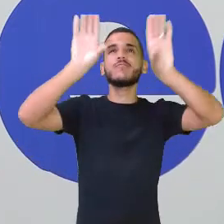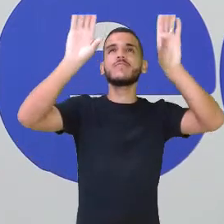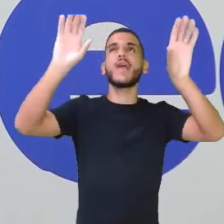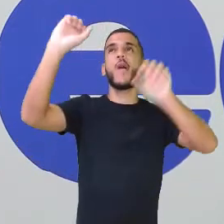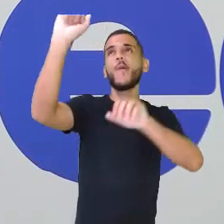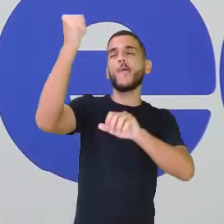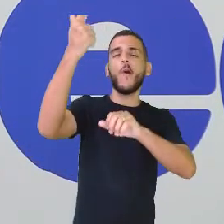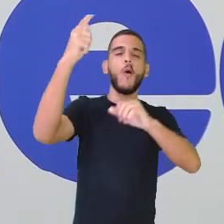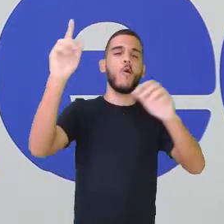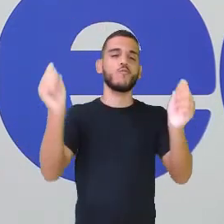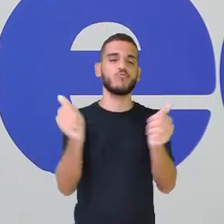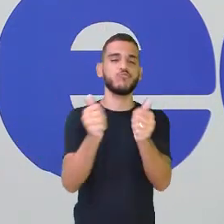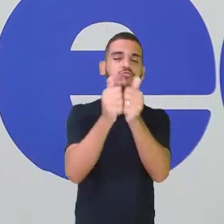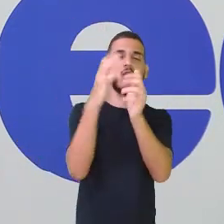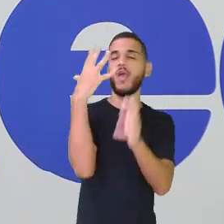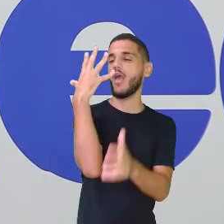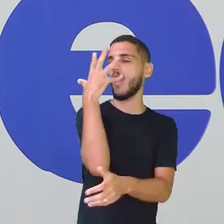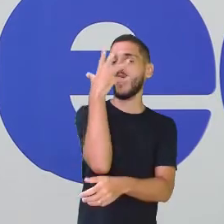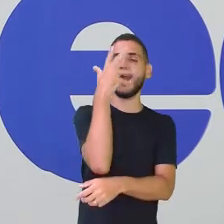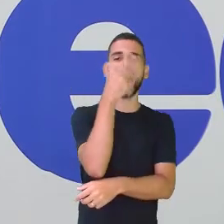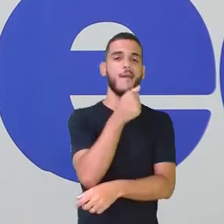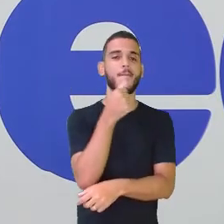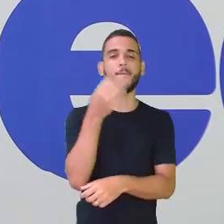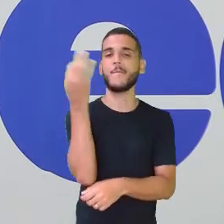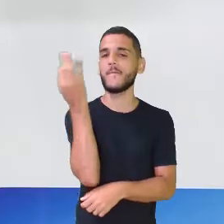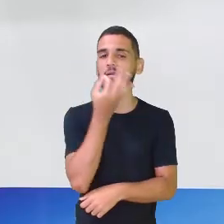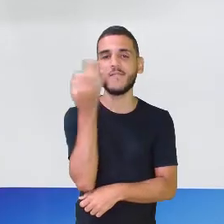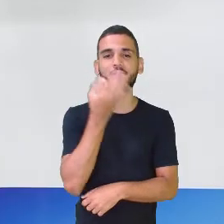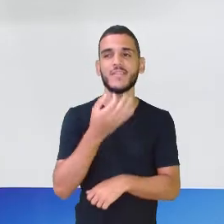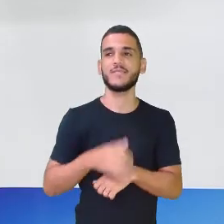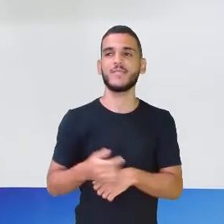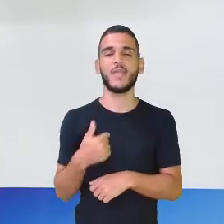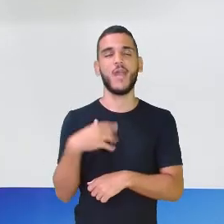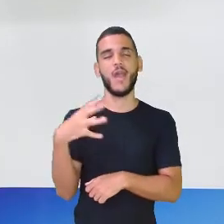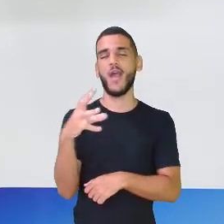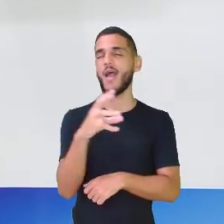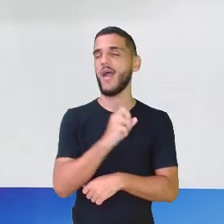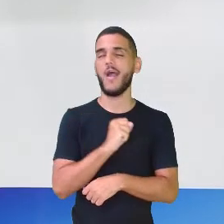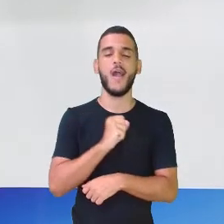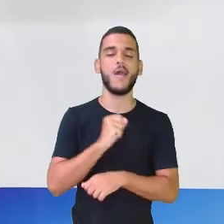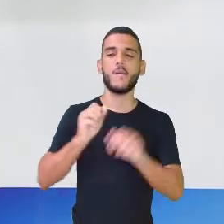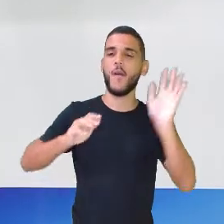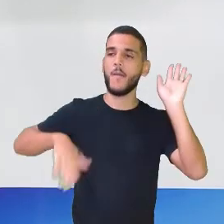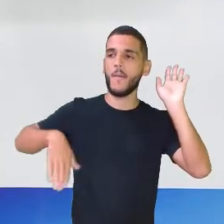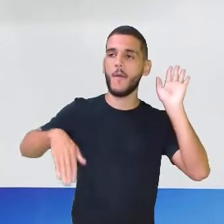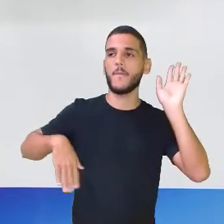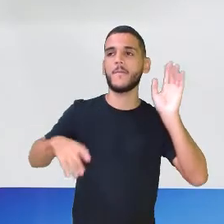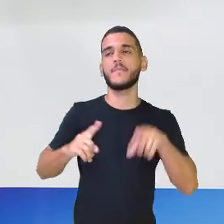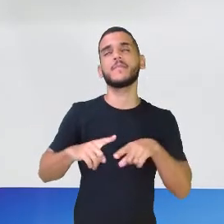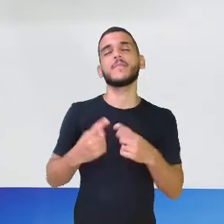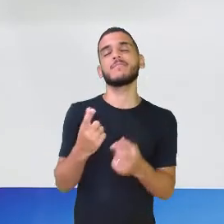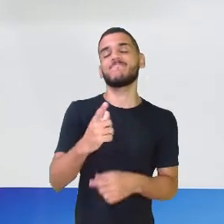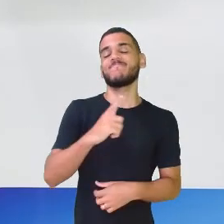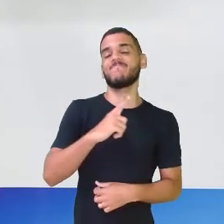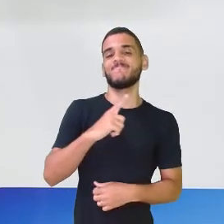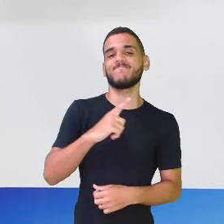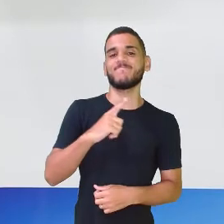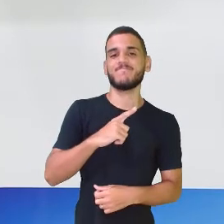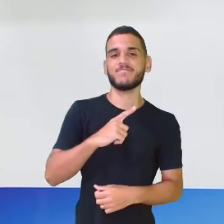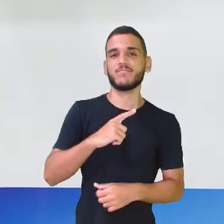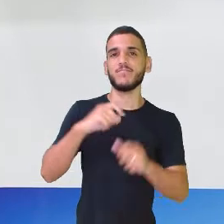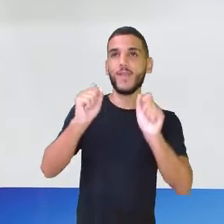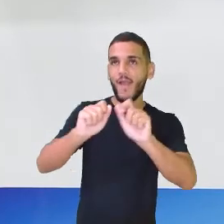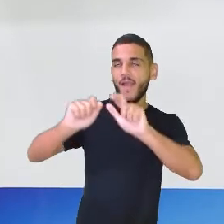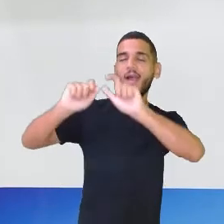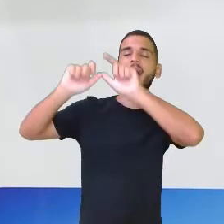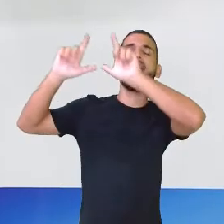Muito bonito, realmente. Eu gosto muito de praia. Mas eu tenho uma paisagem aqui na minha cabeça, que é uma